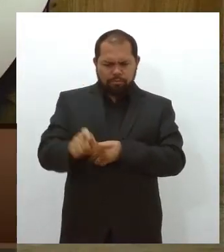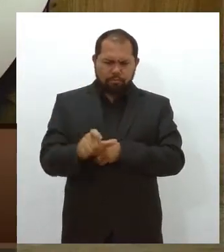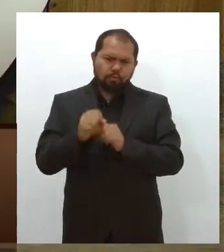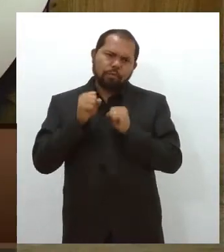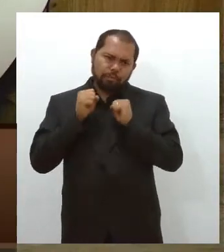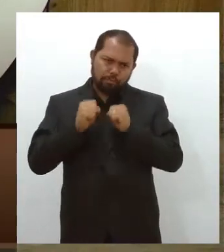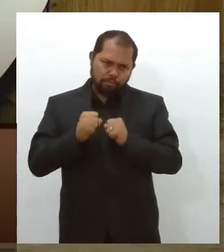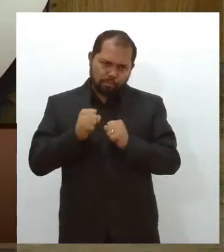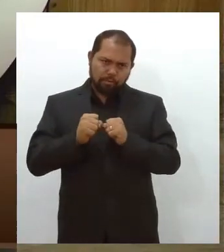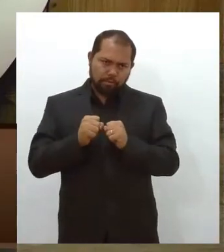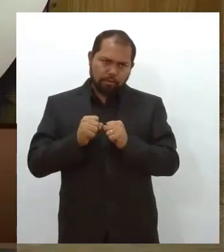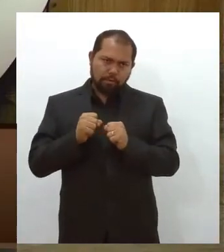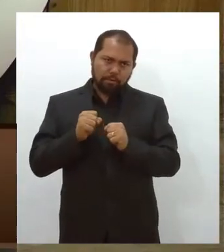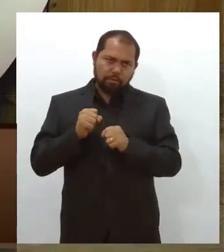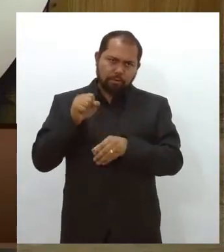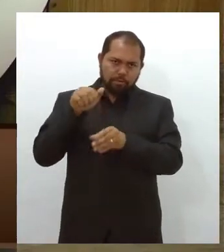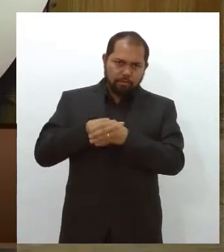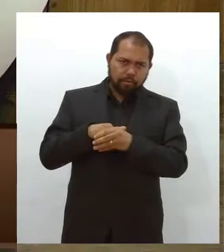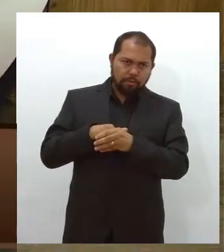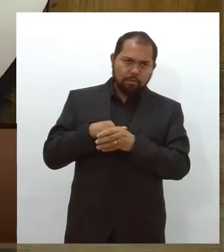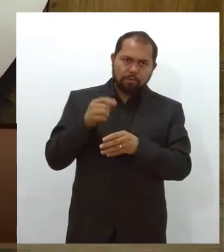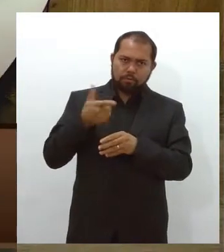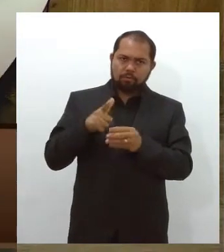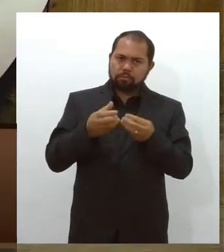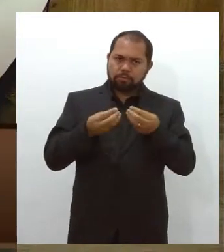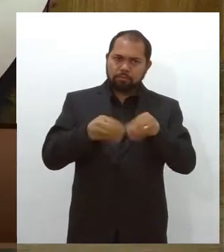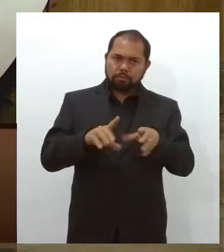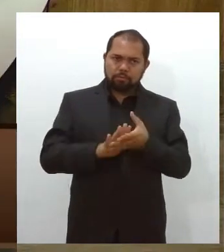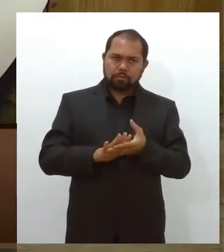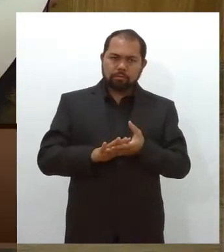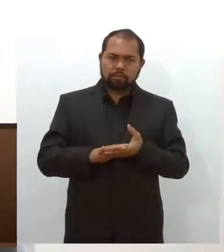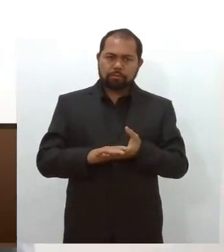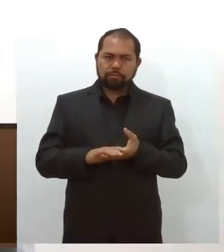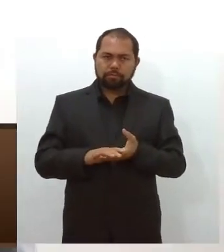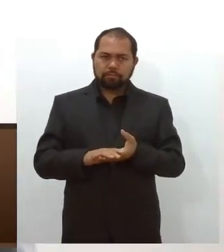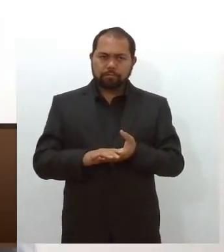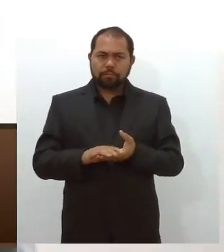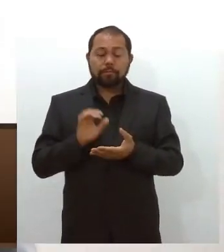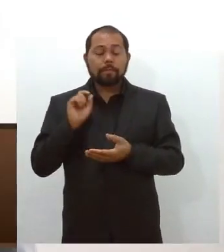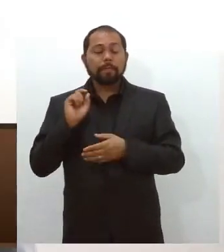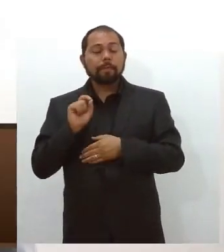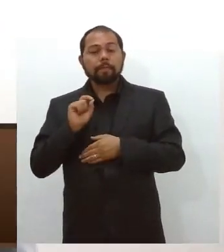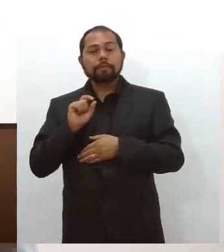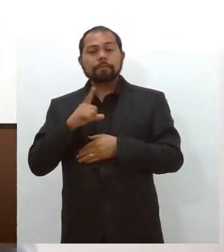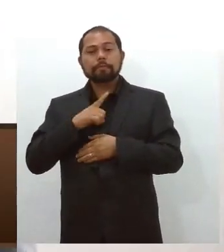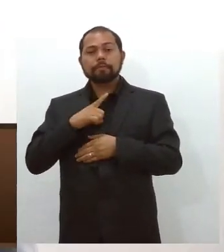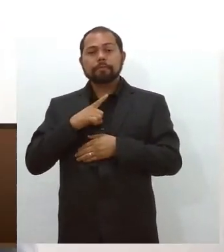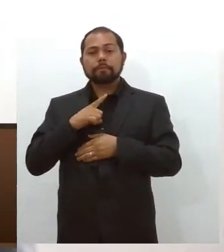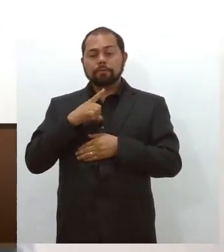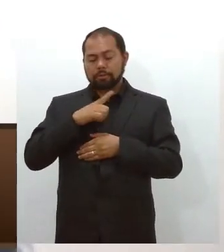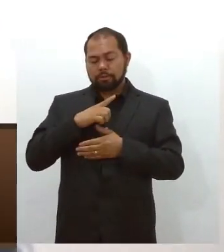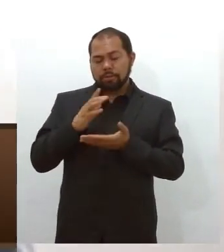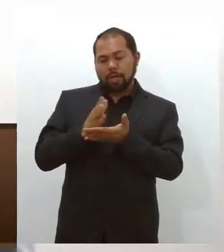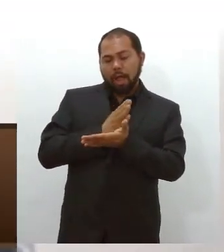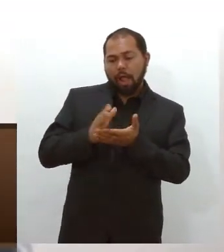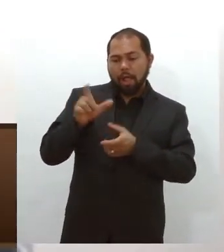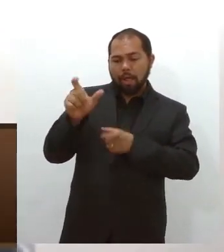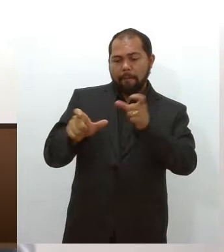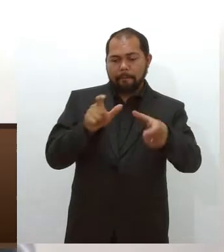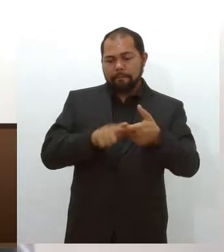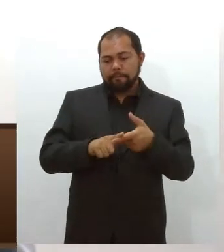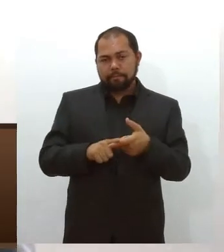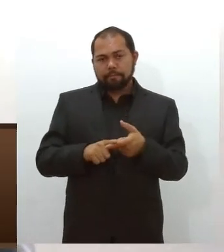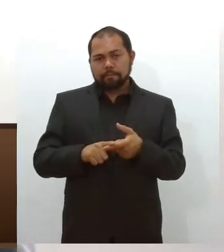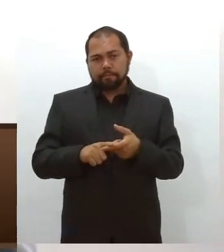sem prejuízo? Bom, o que ocorre é que existem pessoas que deixaram de pagar a multa,